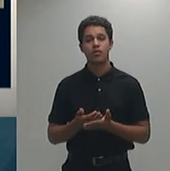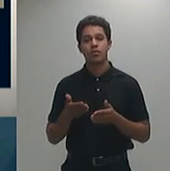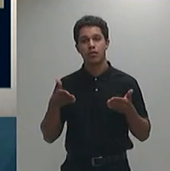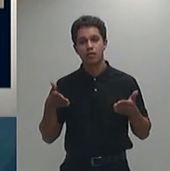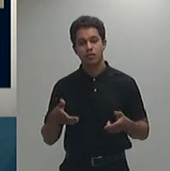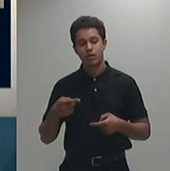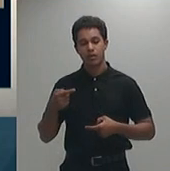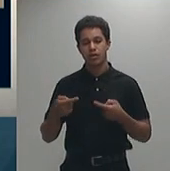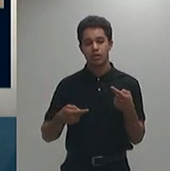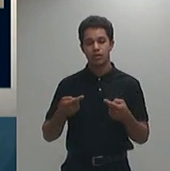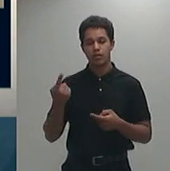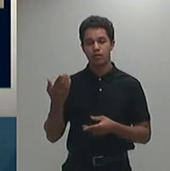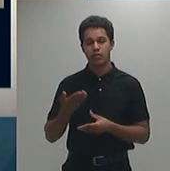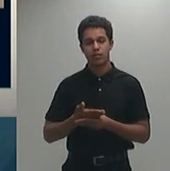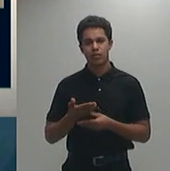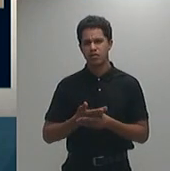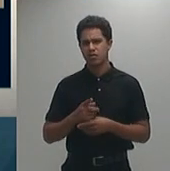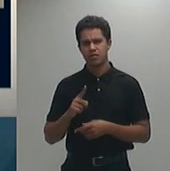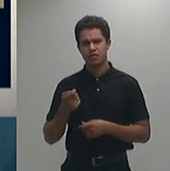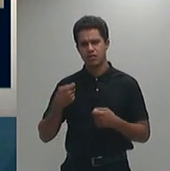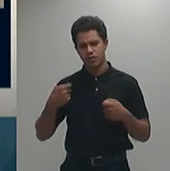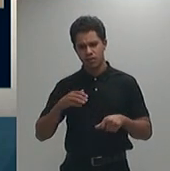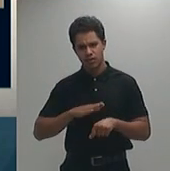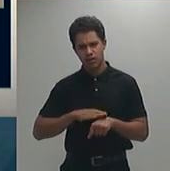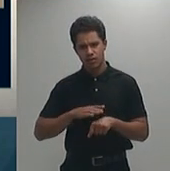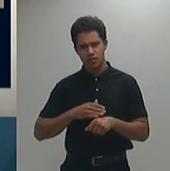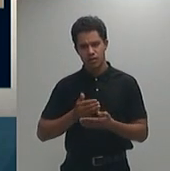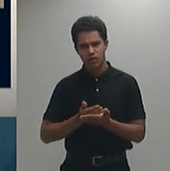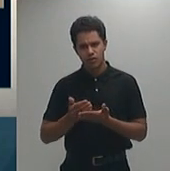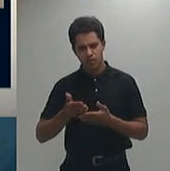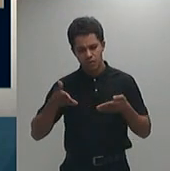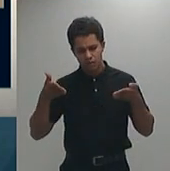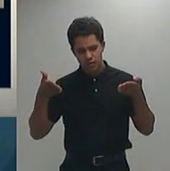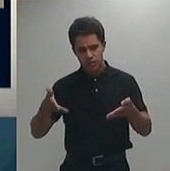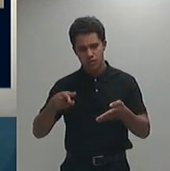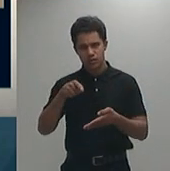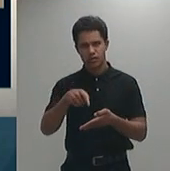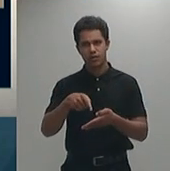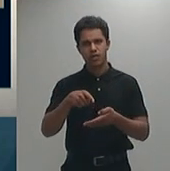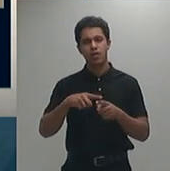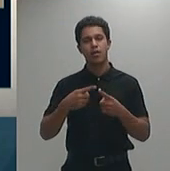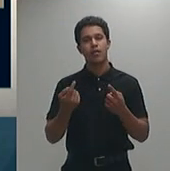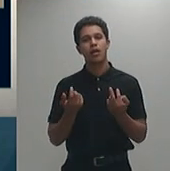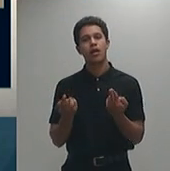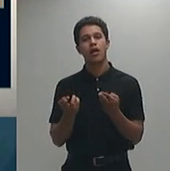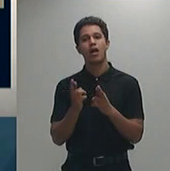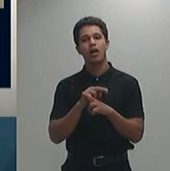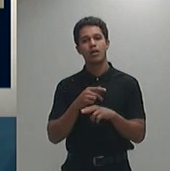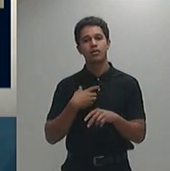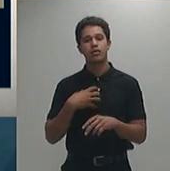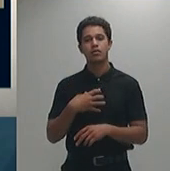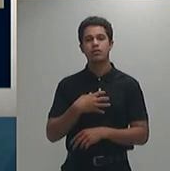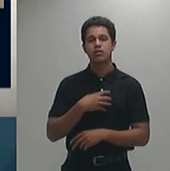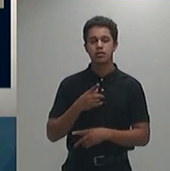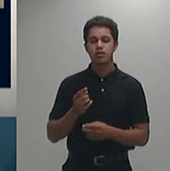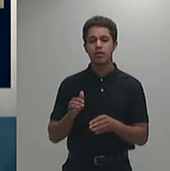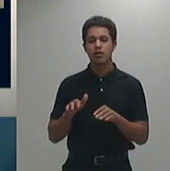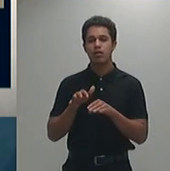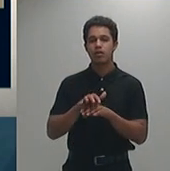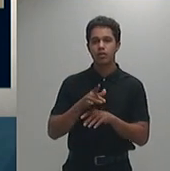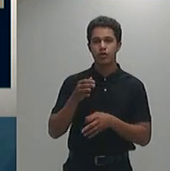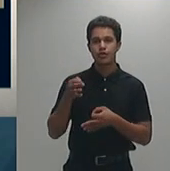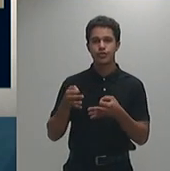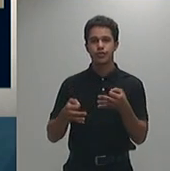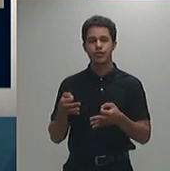processo não deve depender do momento em que começa a participação dele mas da a situação subjetiva EA situação jurídica